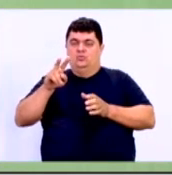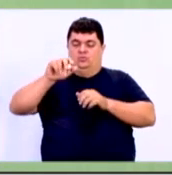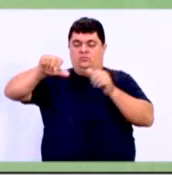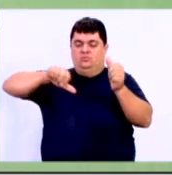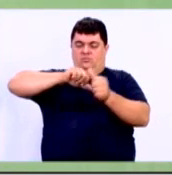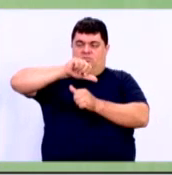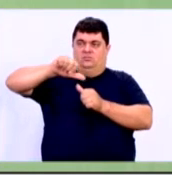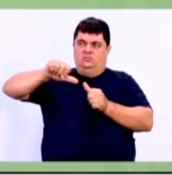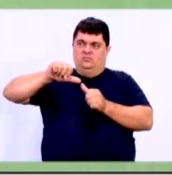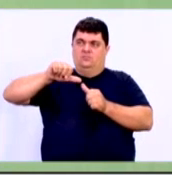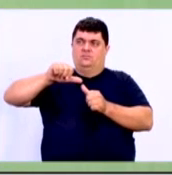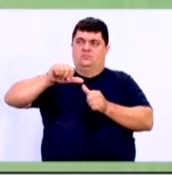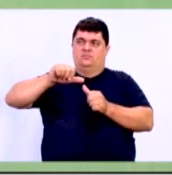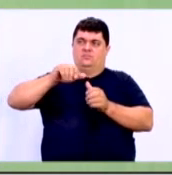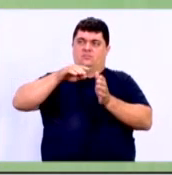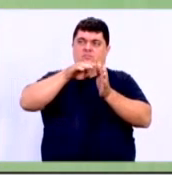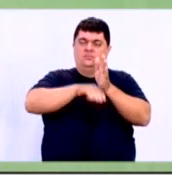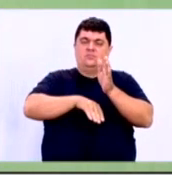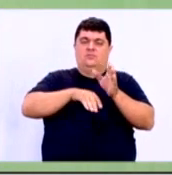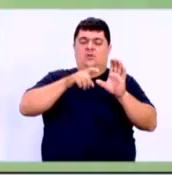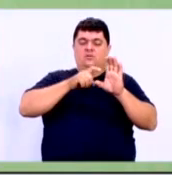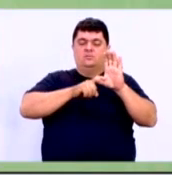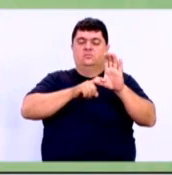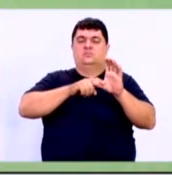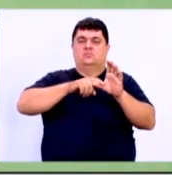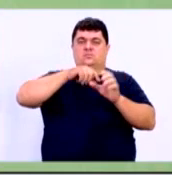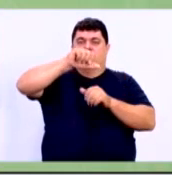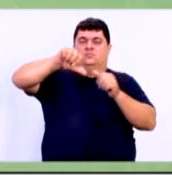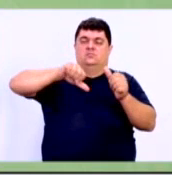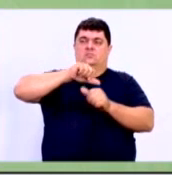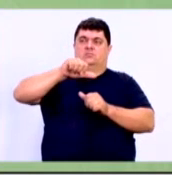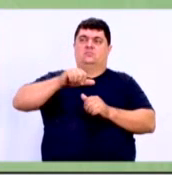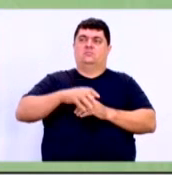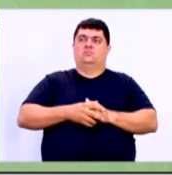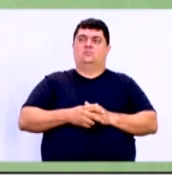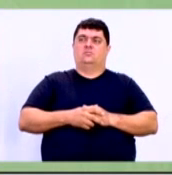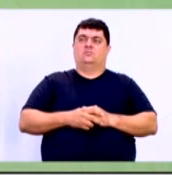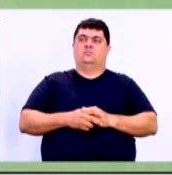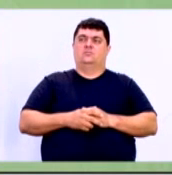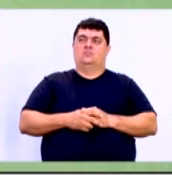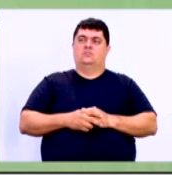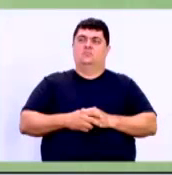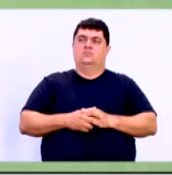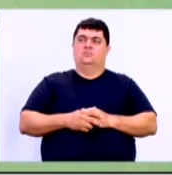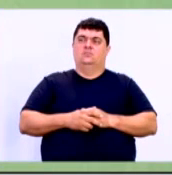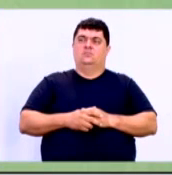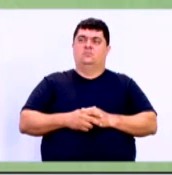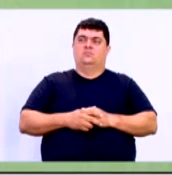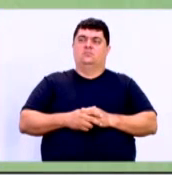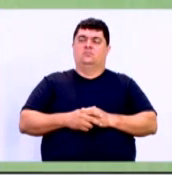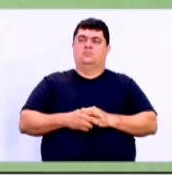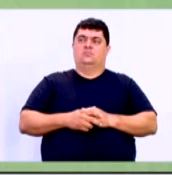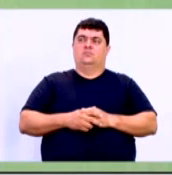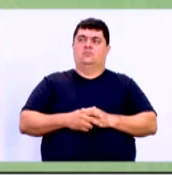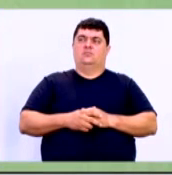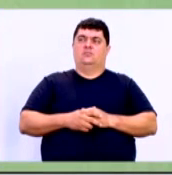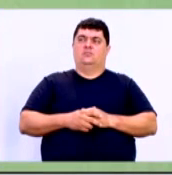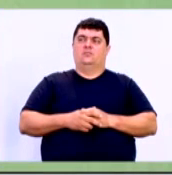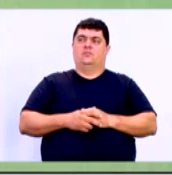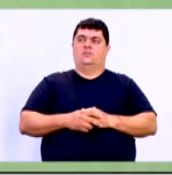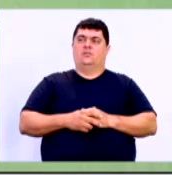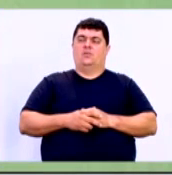ó, custos variáveis menos despesas variáveis. Então, no custeio variável, esse ponto